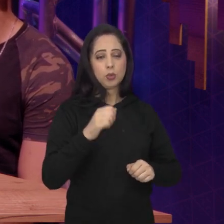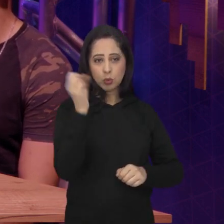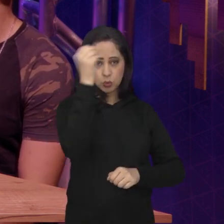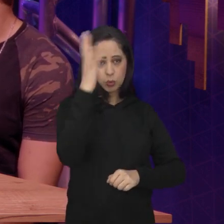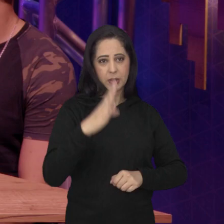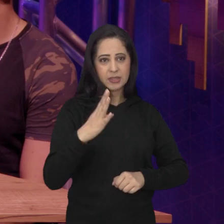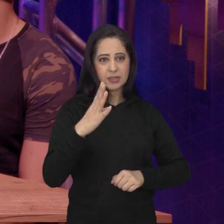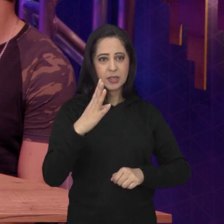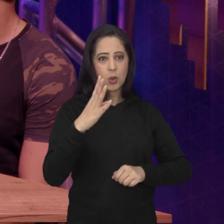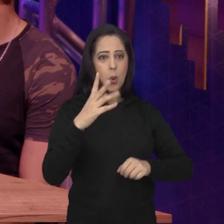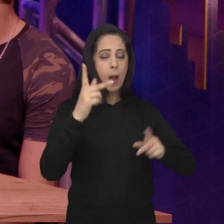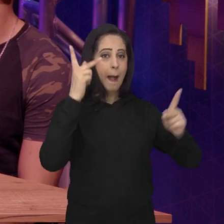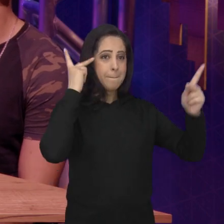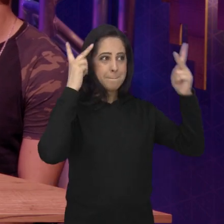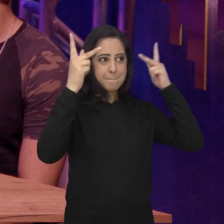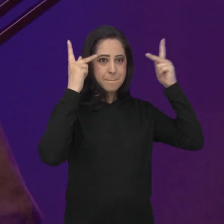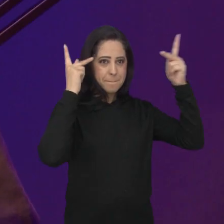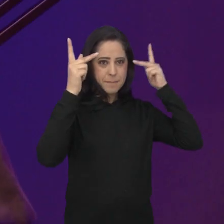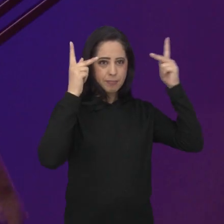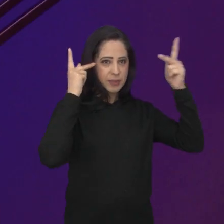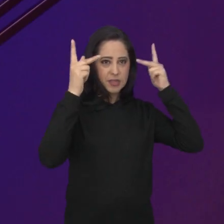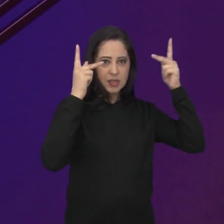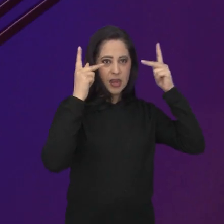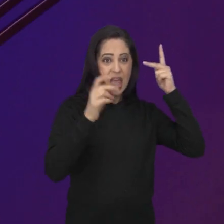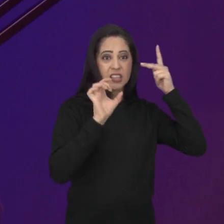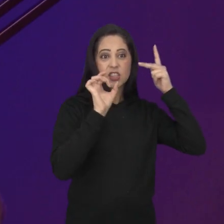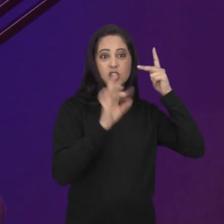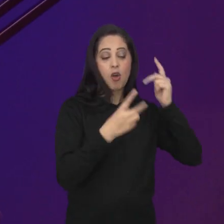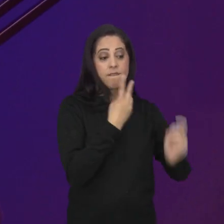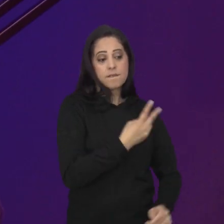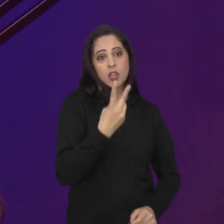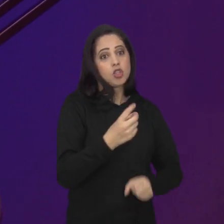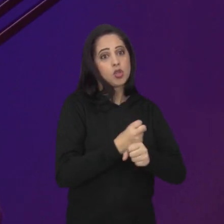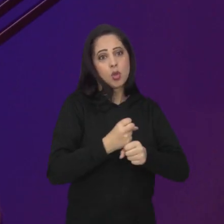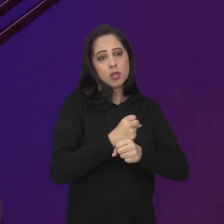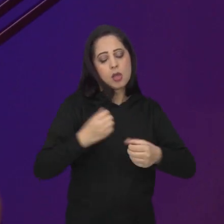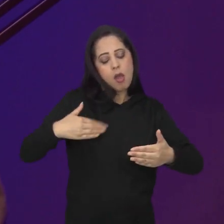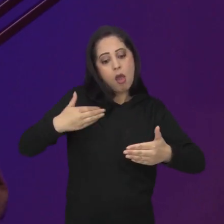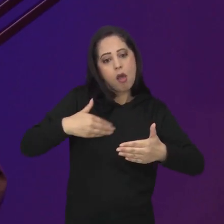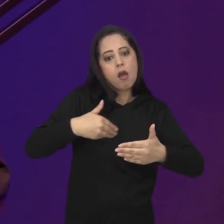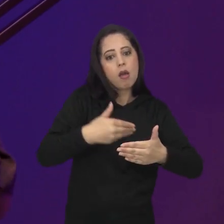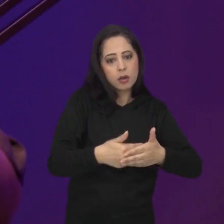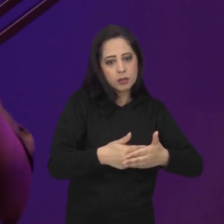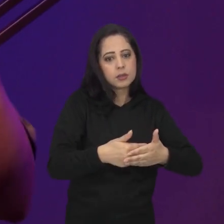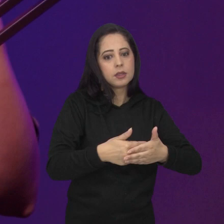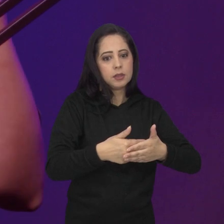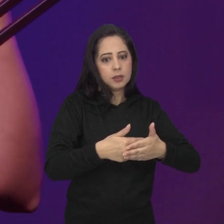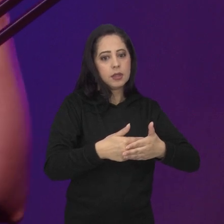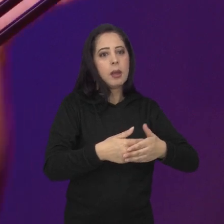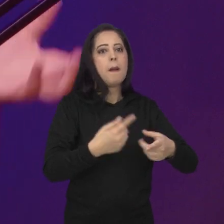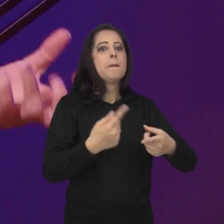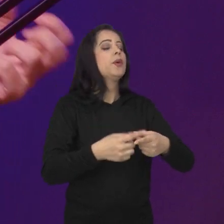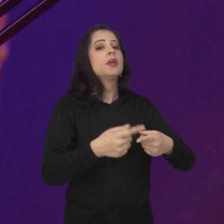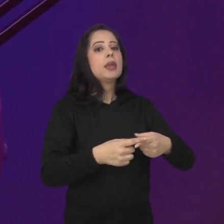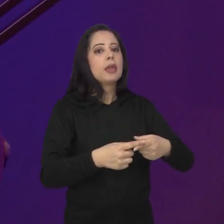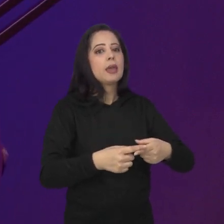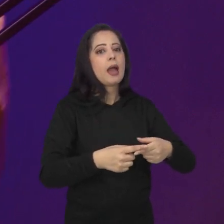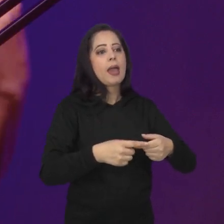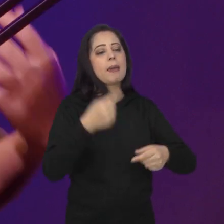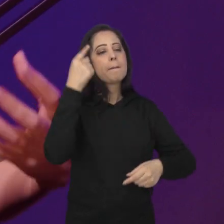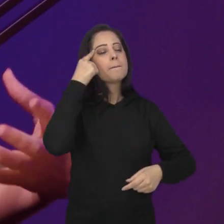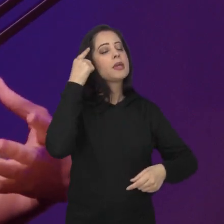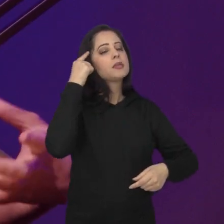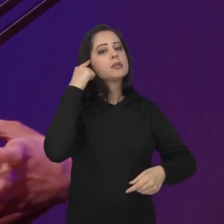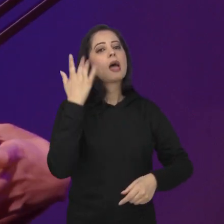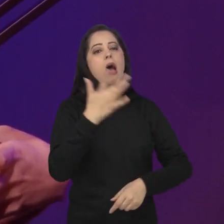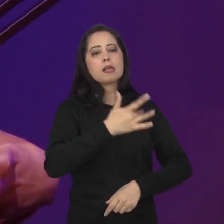só 22 anos. Então, assim, são o quê? 2 décadas, então, que a gente teve essa reforma estrutural mesmo, pensando na